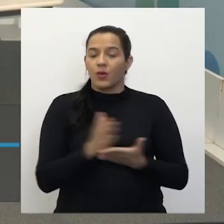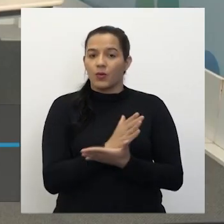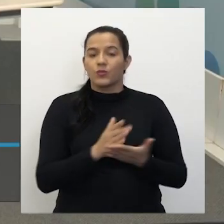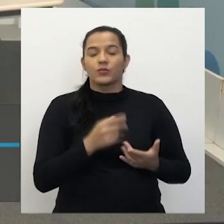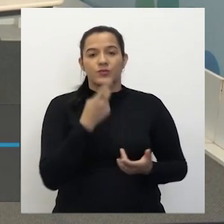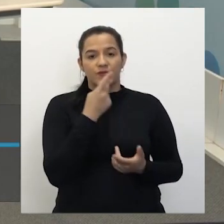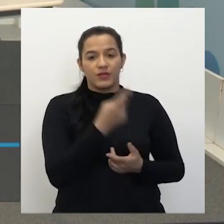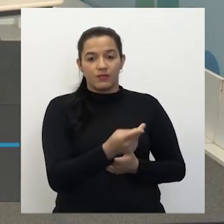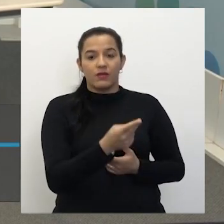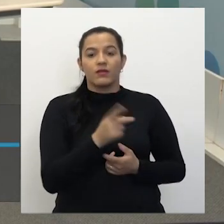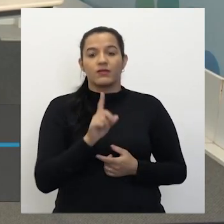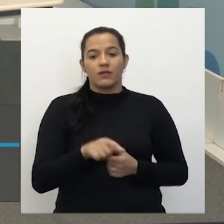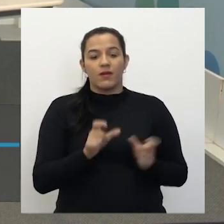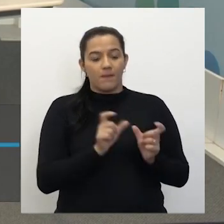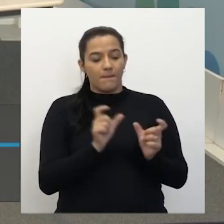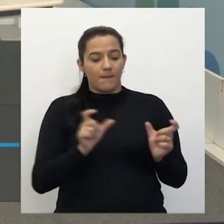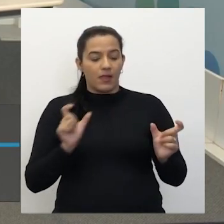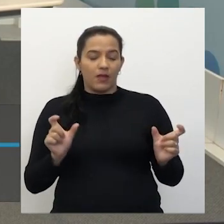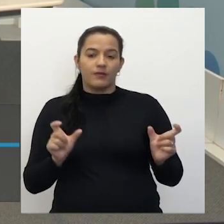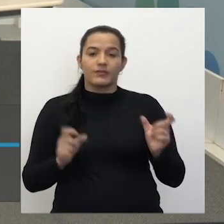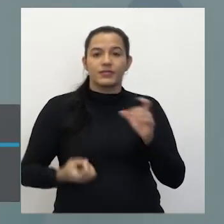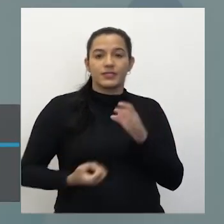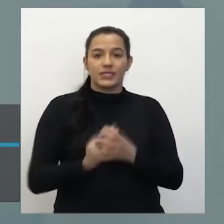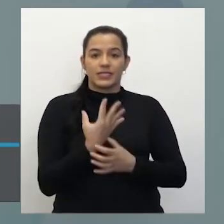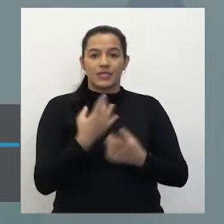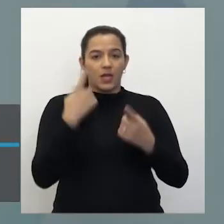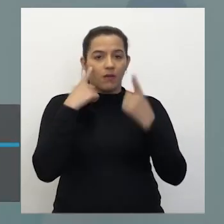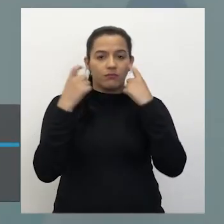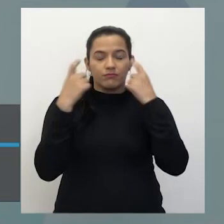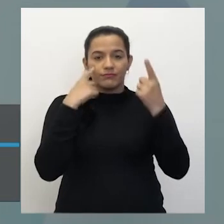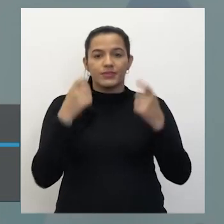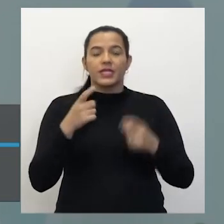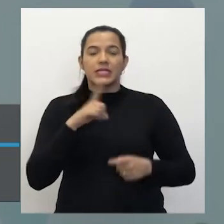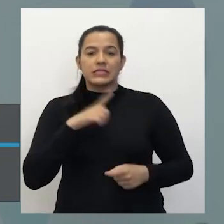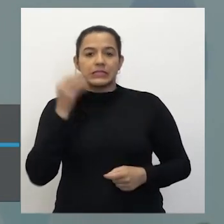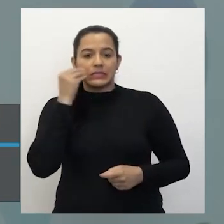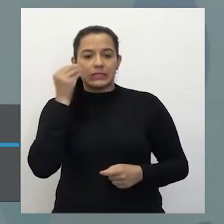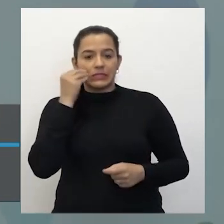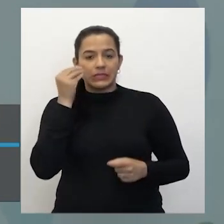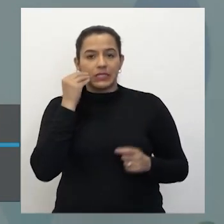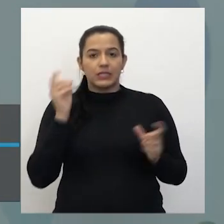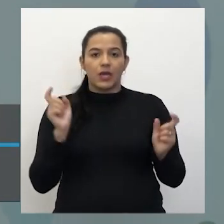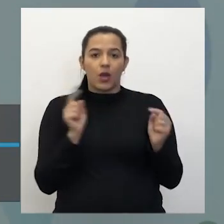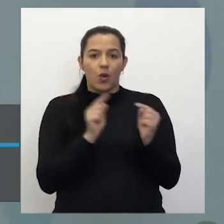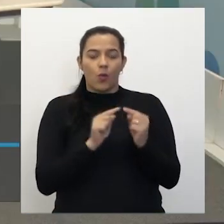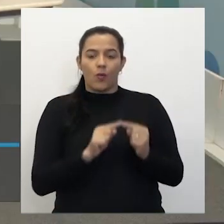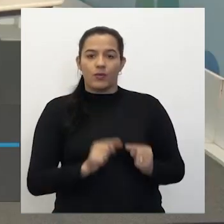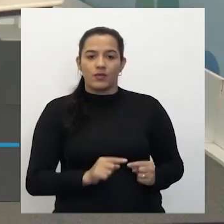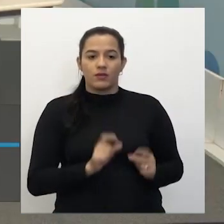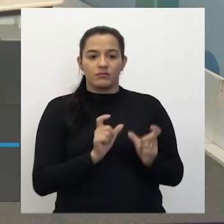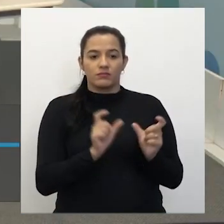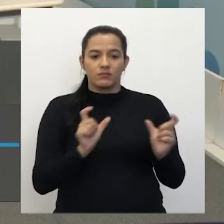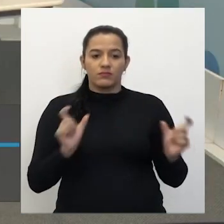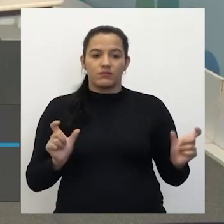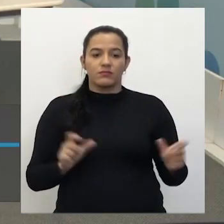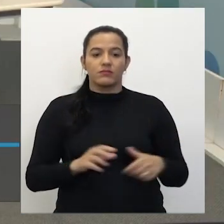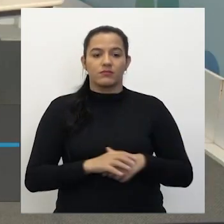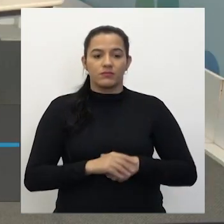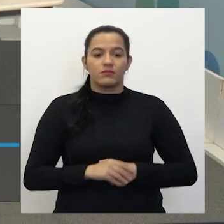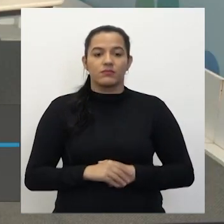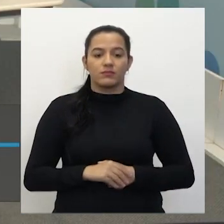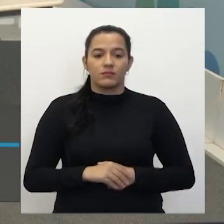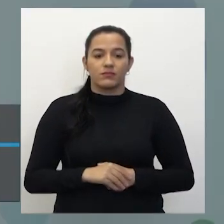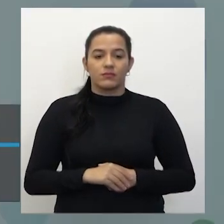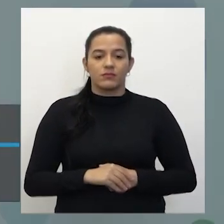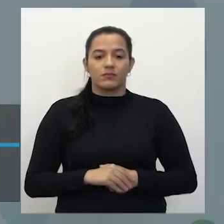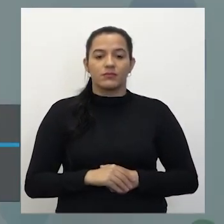gente, né? Ele é um verso improvisado, né? Ele falou a questão da rima, tem que estar rimando, né? É importante isso. Sim, eles colocaram rima improvisada, verso. Isso. Agora,